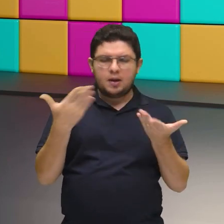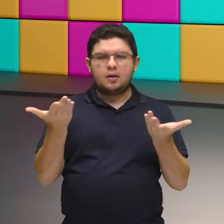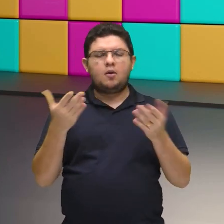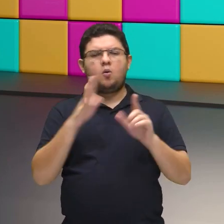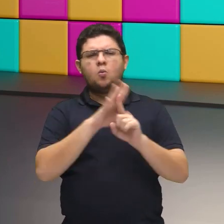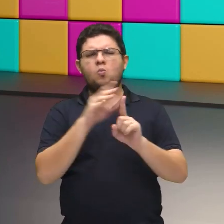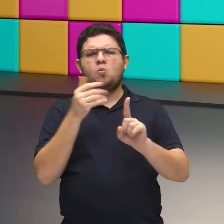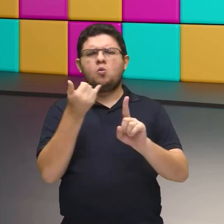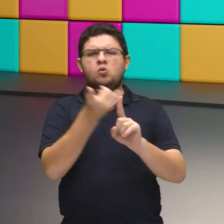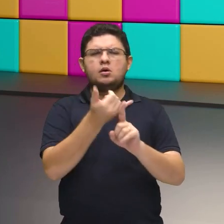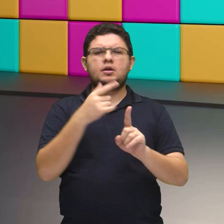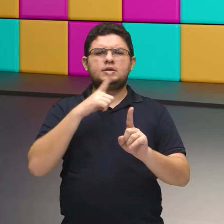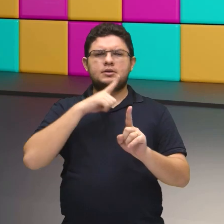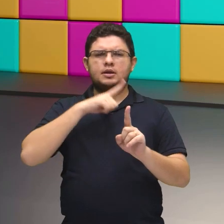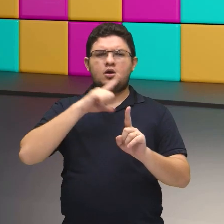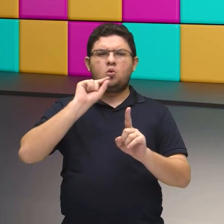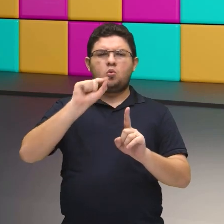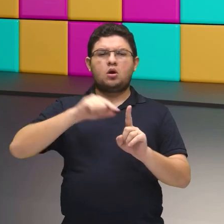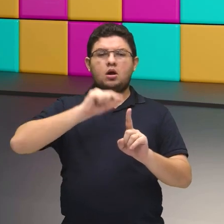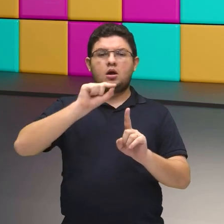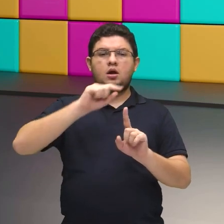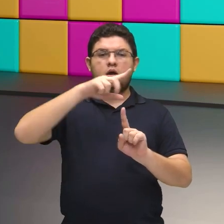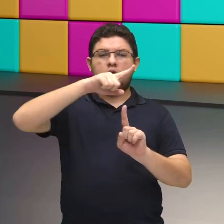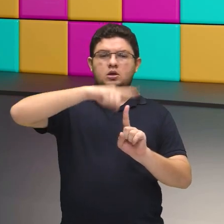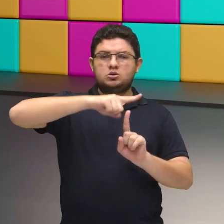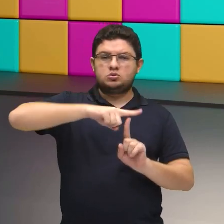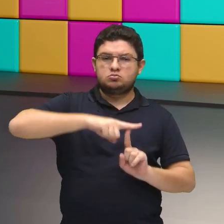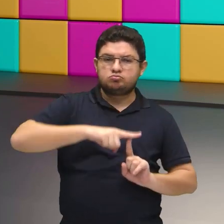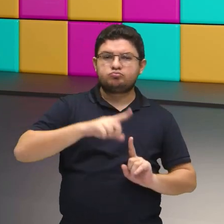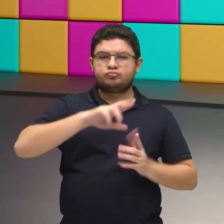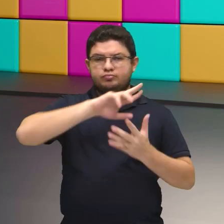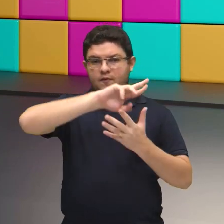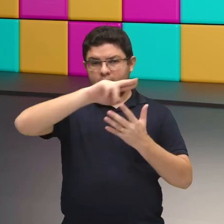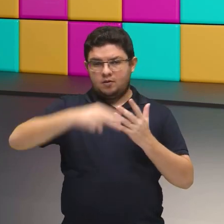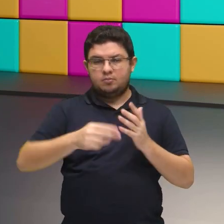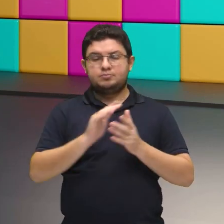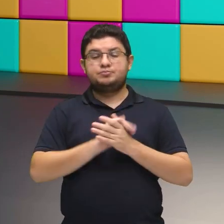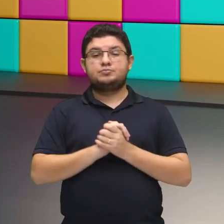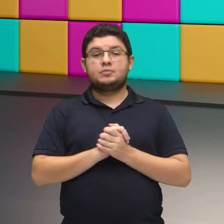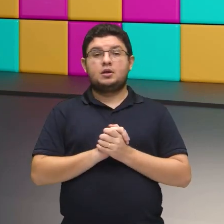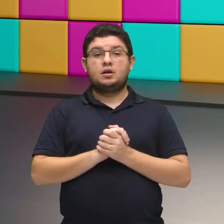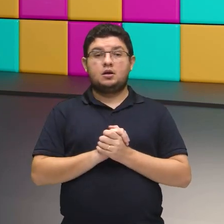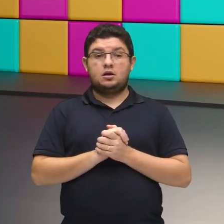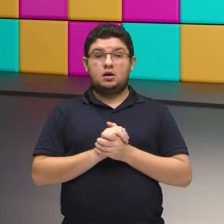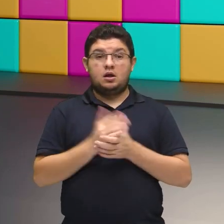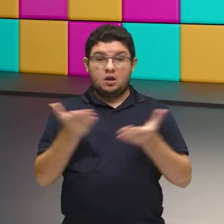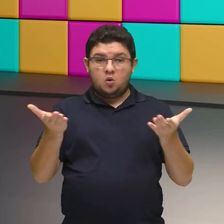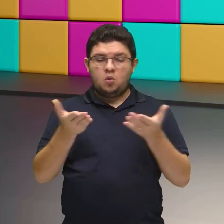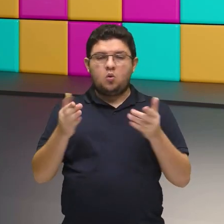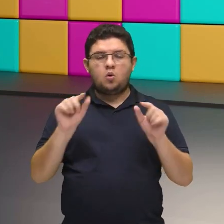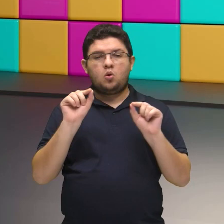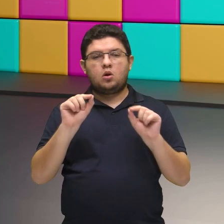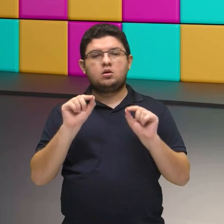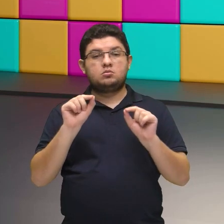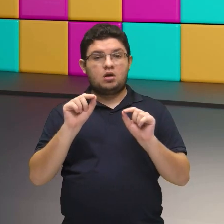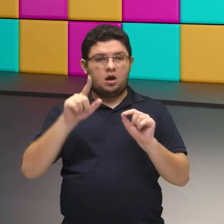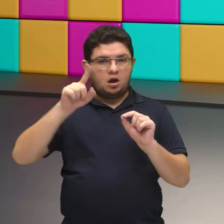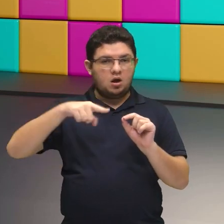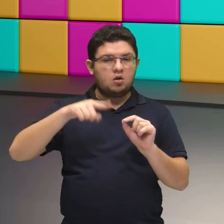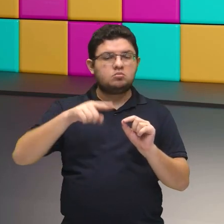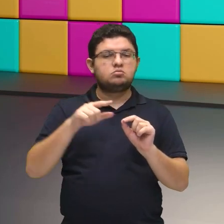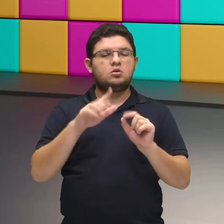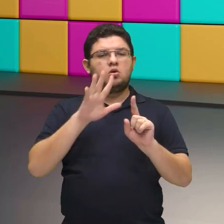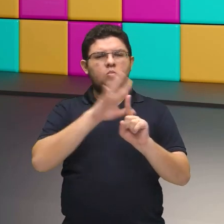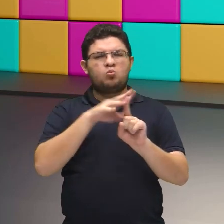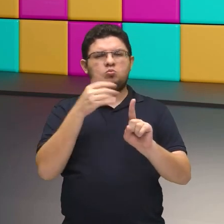desencadeando várias formas. E dentro dessas formas, agora a gente está falando de cyberbullying. Quais são